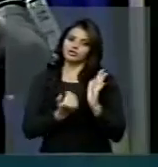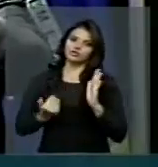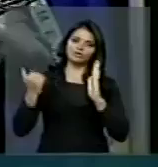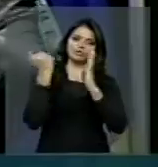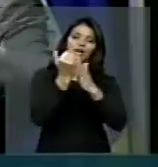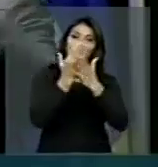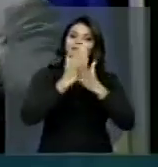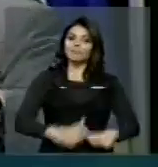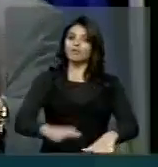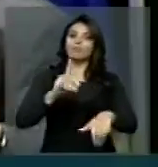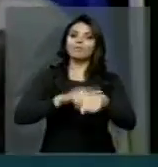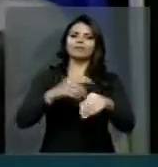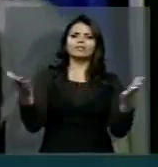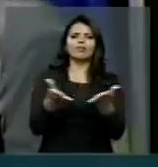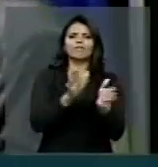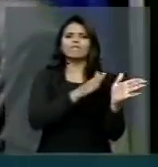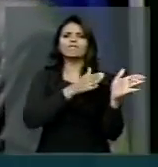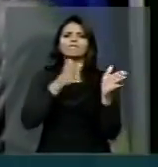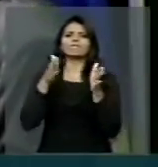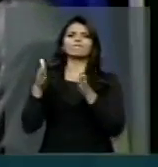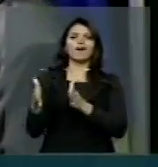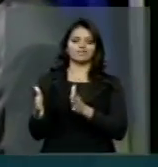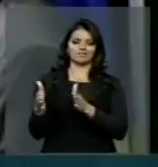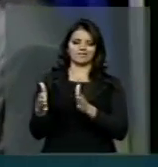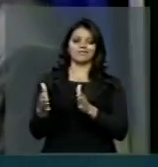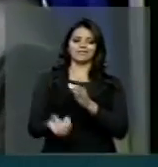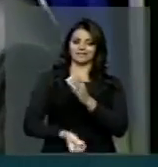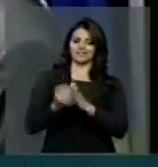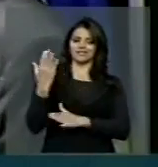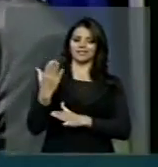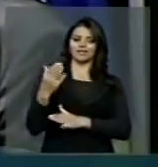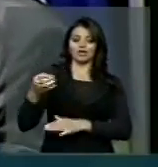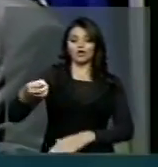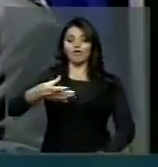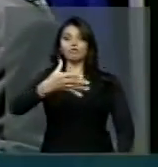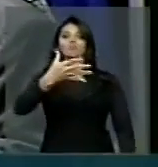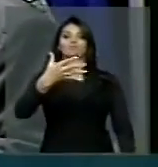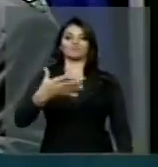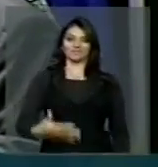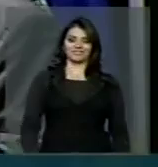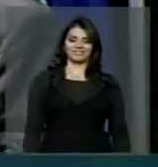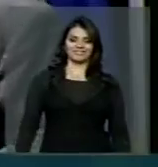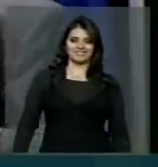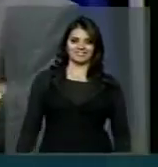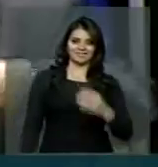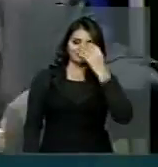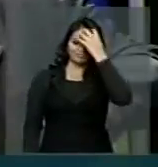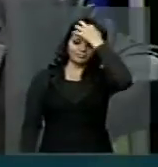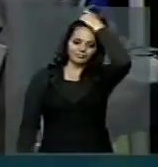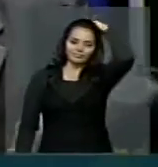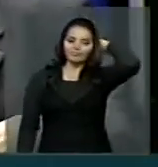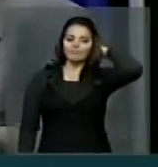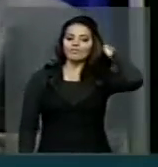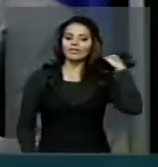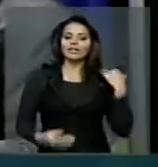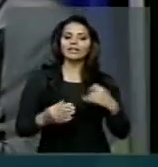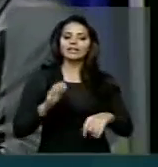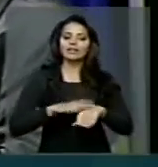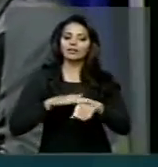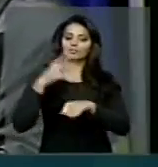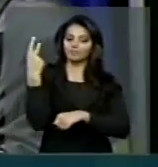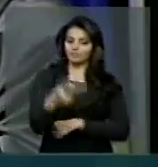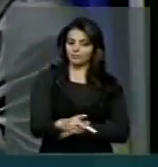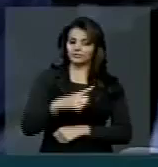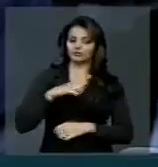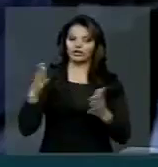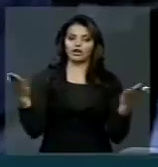desse momento, dessa fase, a criação do novo. Essa capacidade que ele tinha